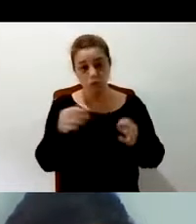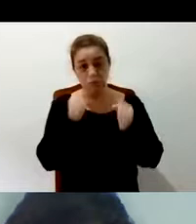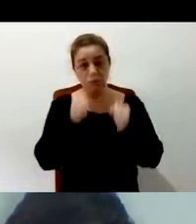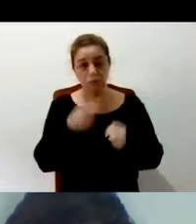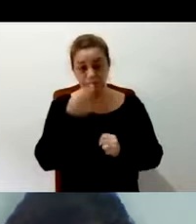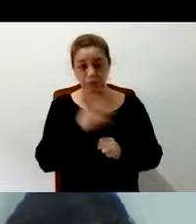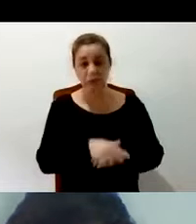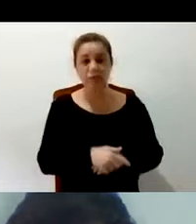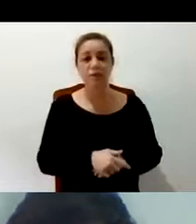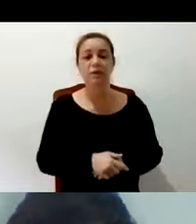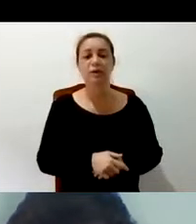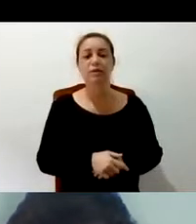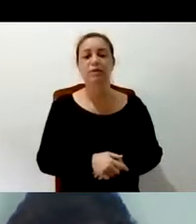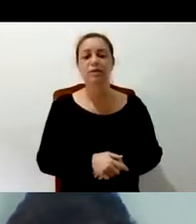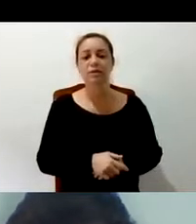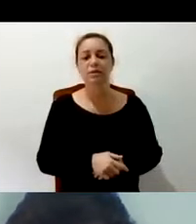Então,